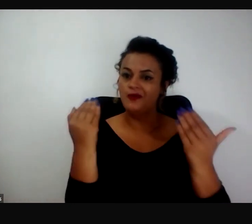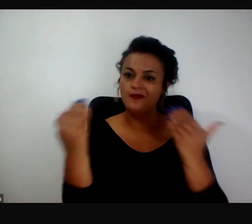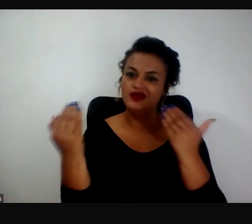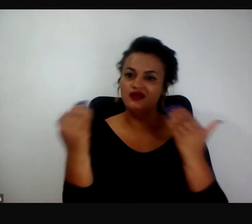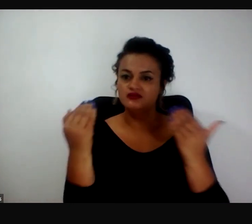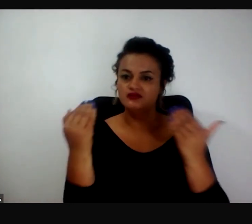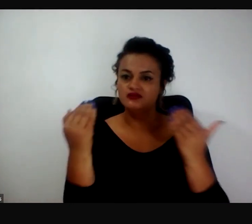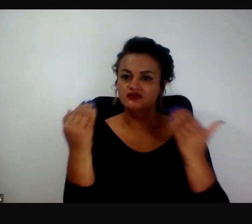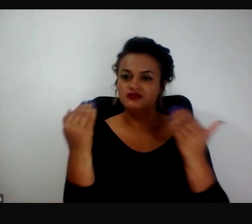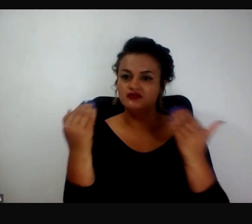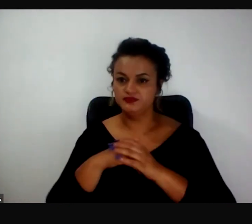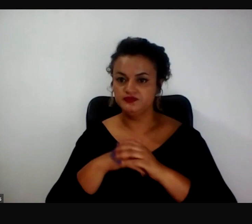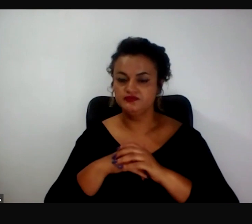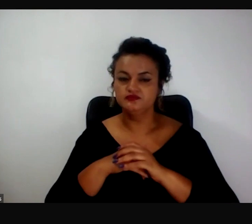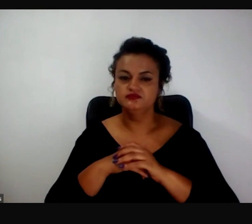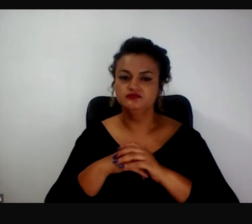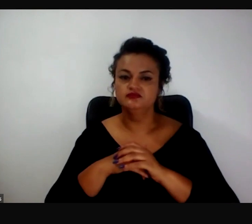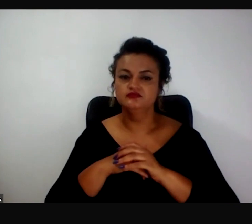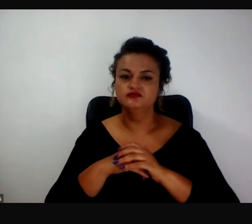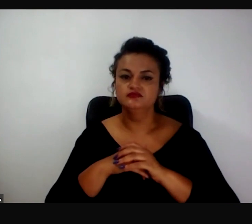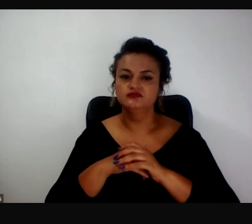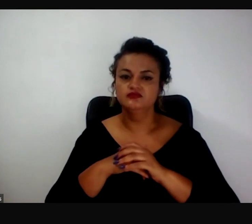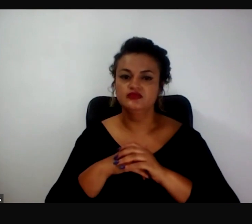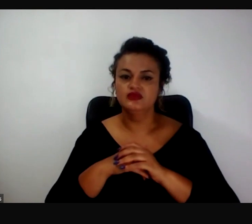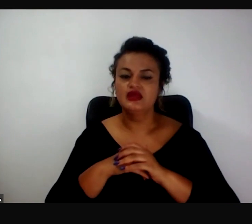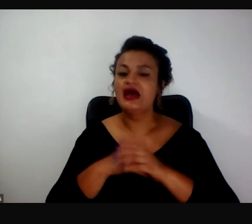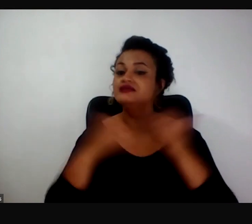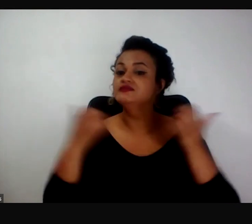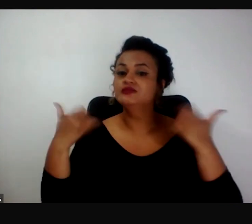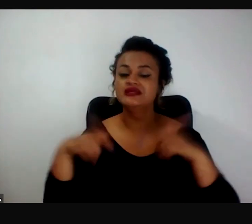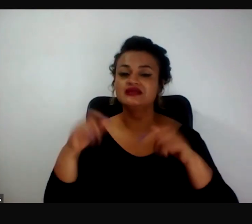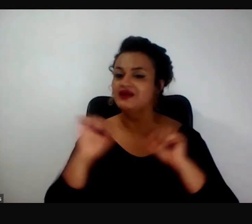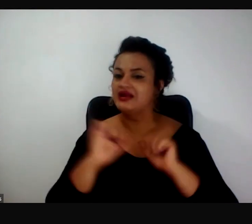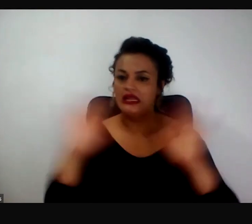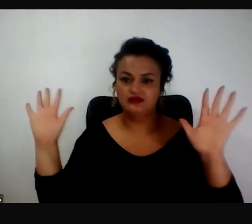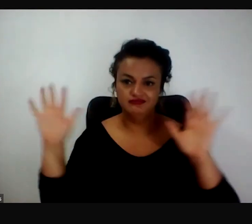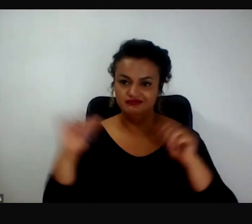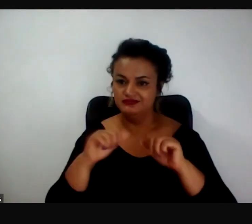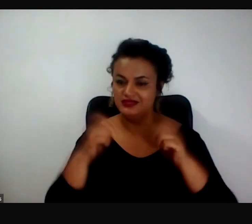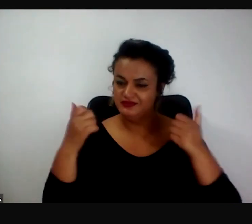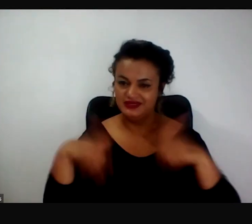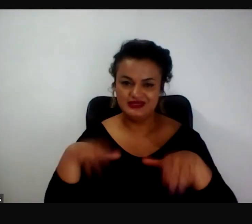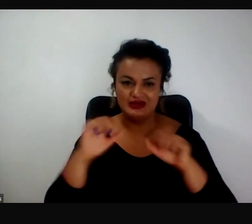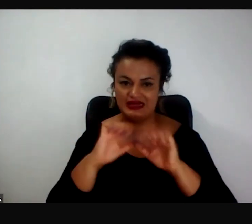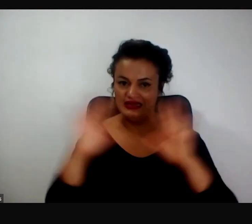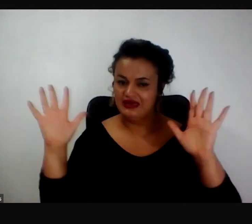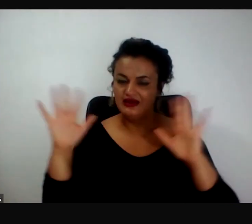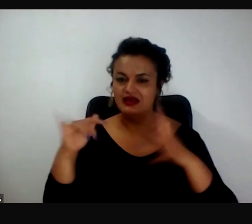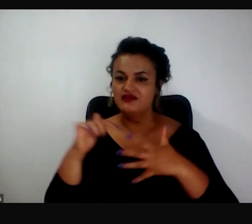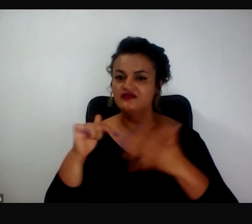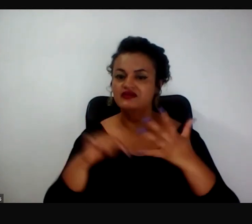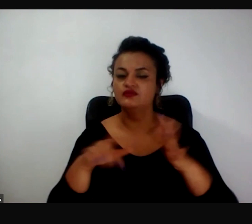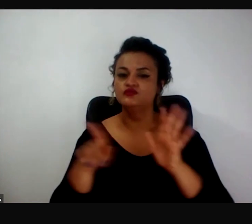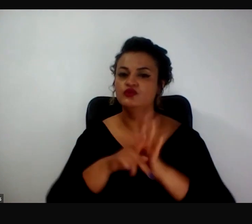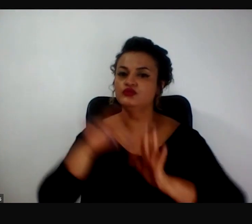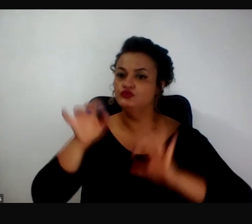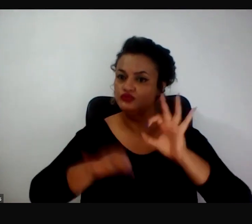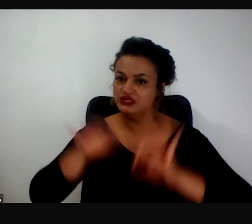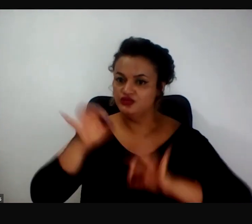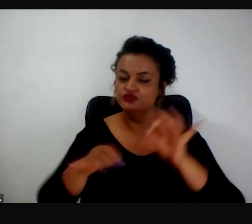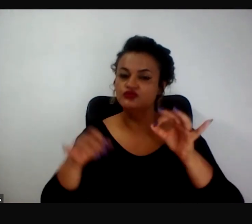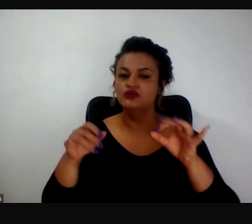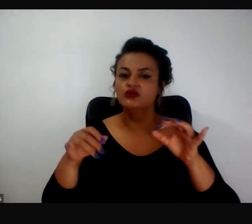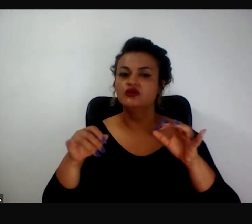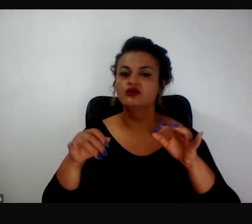mostrar. A justificação era clara, a necessidade de segurança jurídica, a necessidade